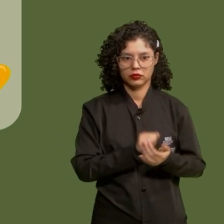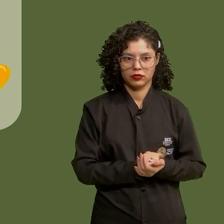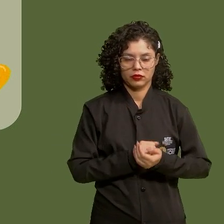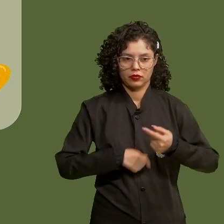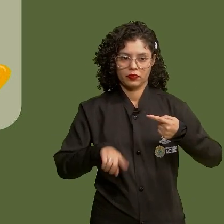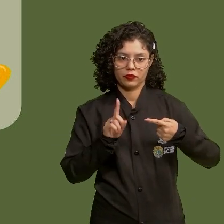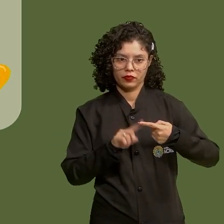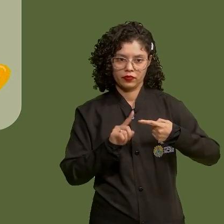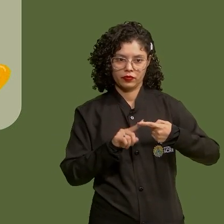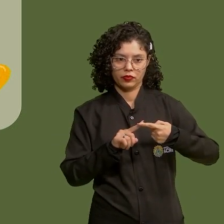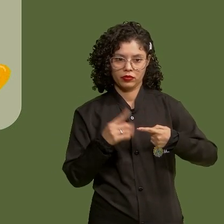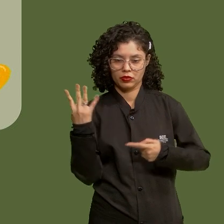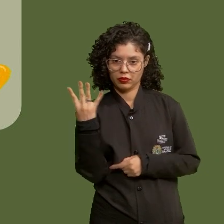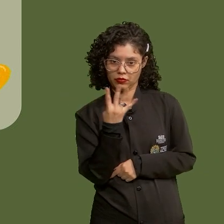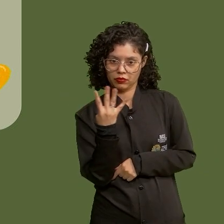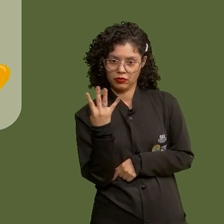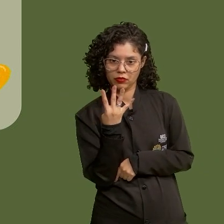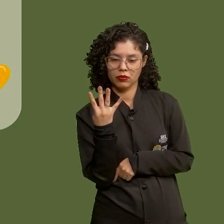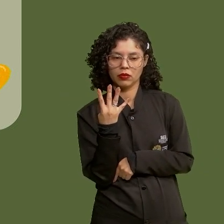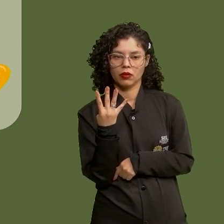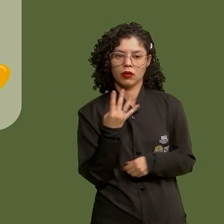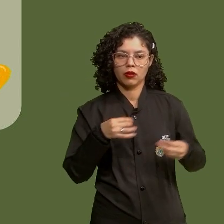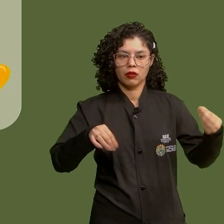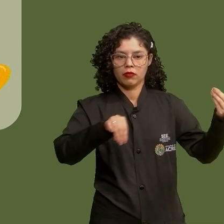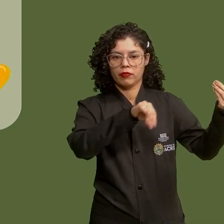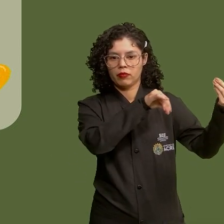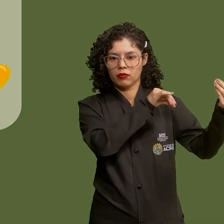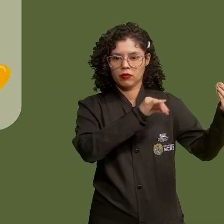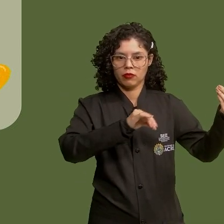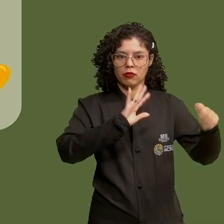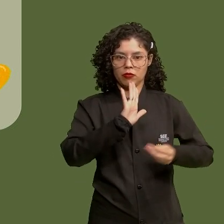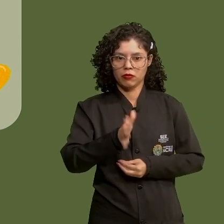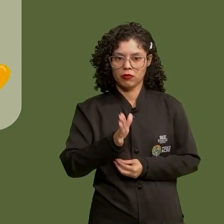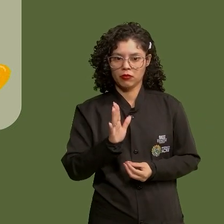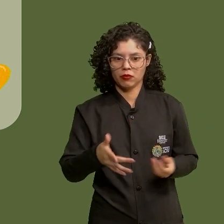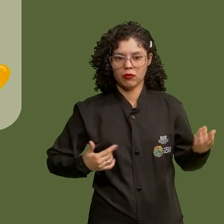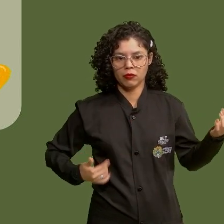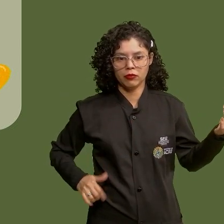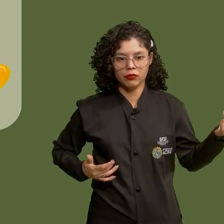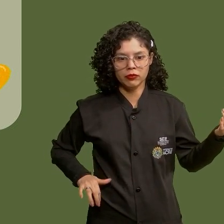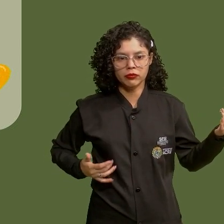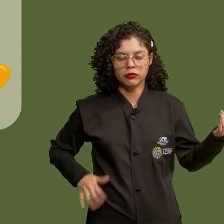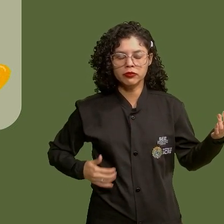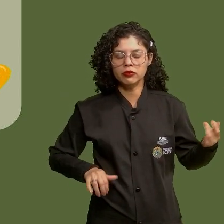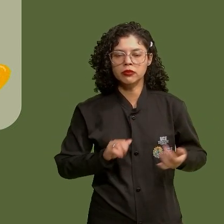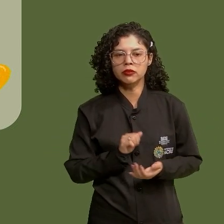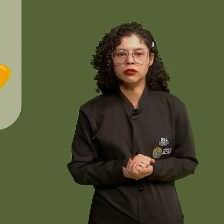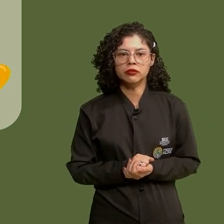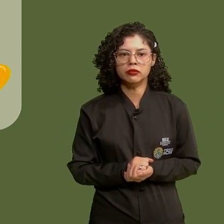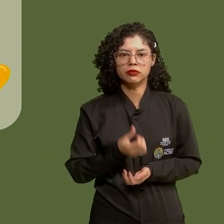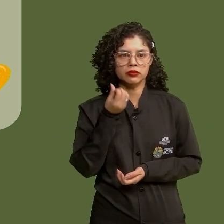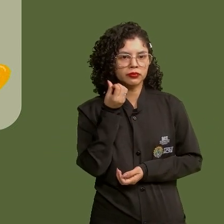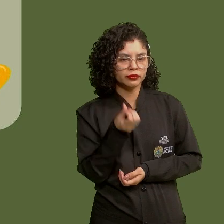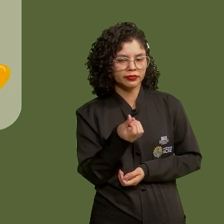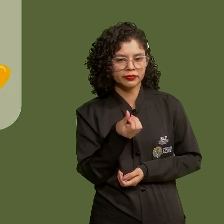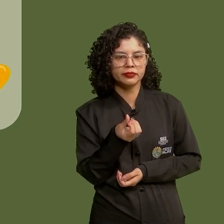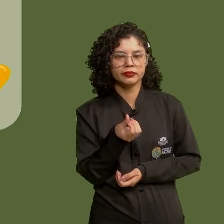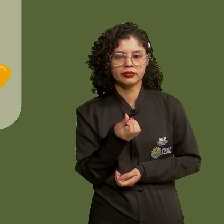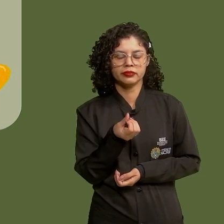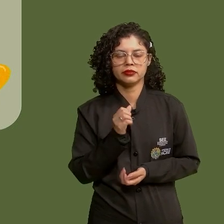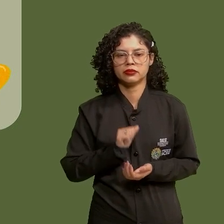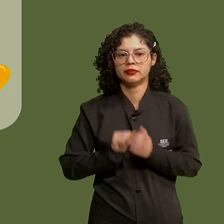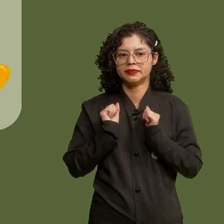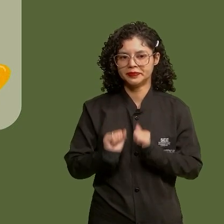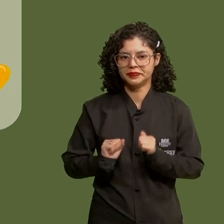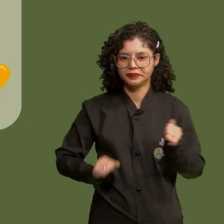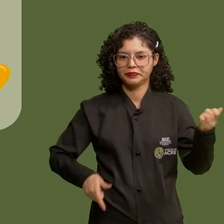tem 4 cordas e é tocado com um arco. Já a guitarra, ela tem 6 cordas que você